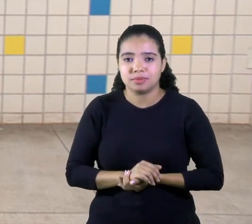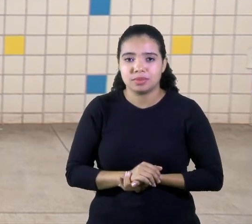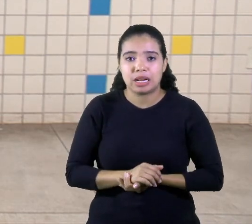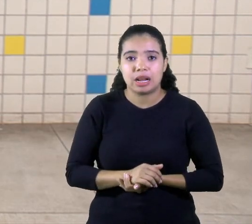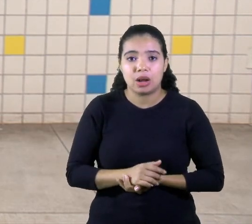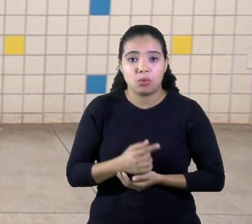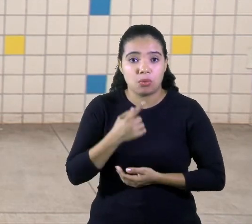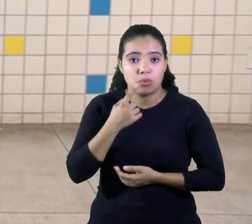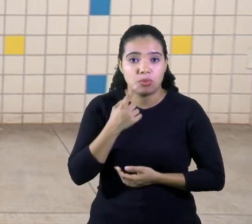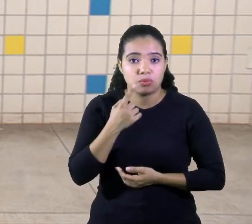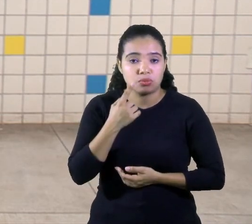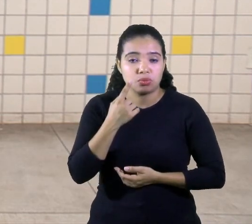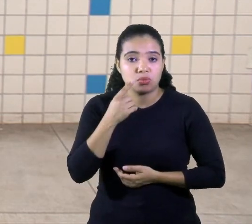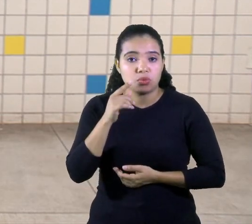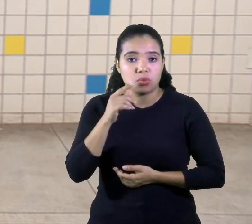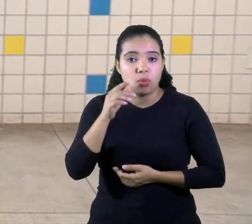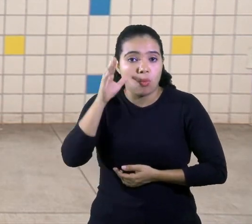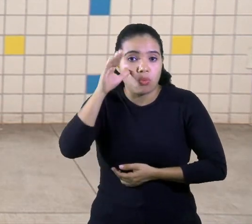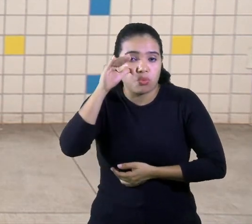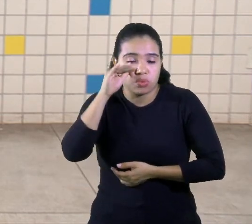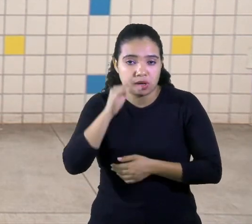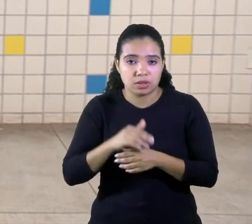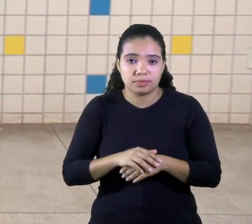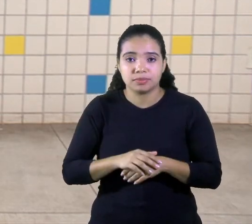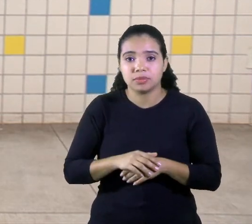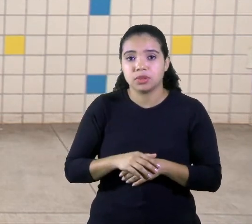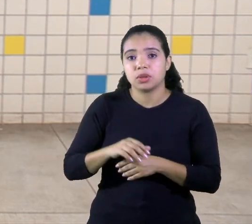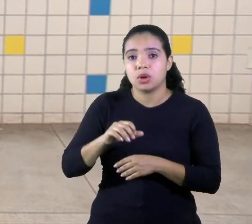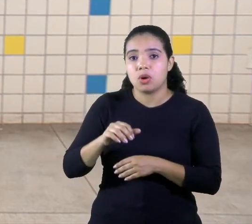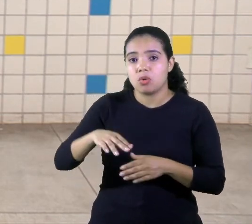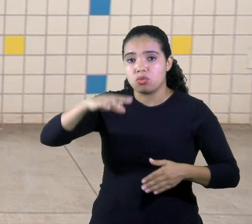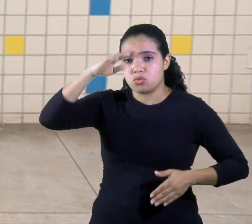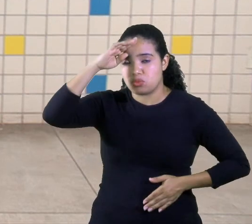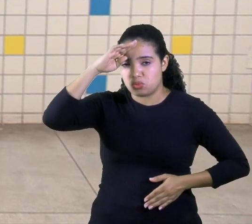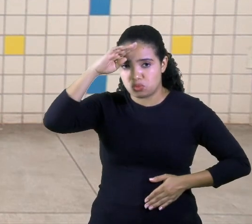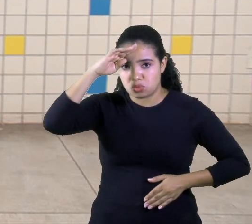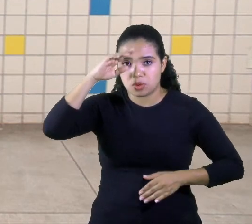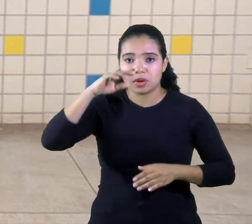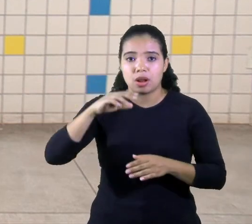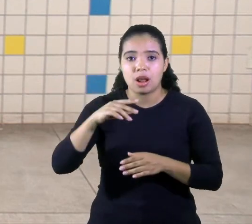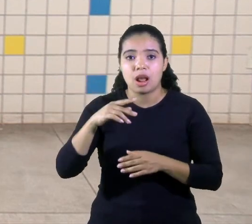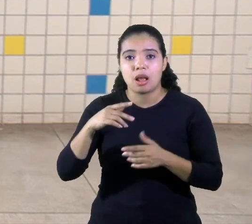guerra, o governo paraguaio de Solano Lopes não tinha mais soldados para